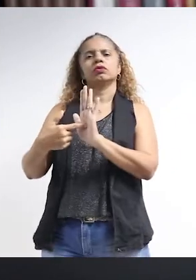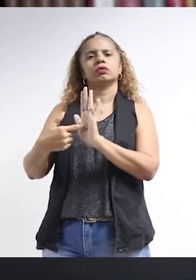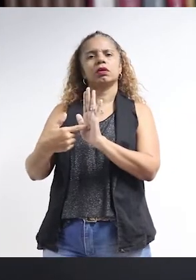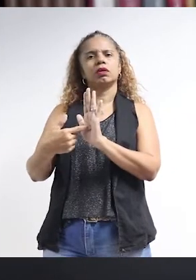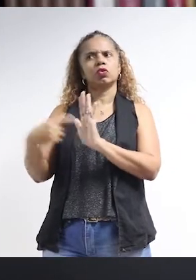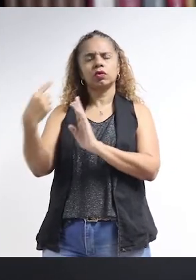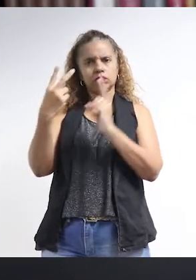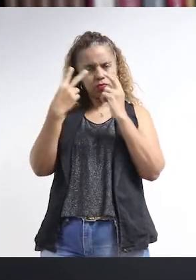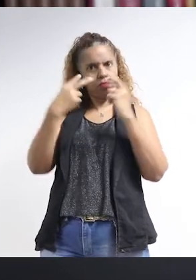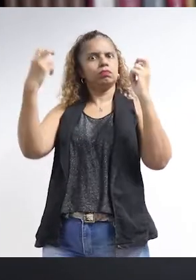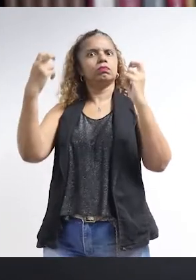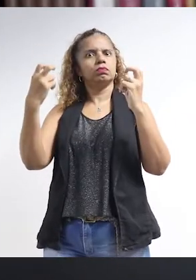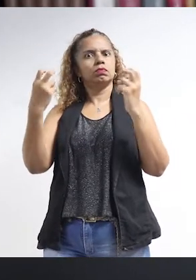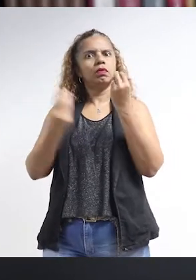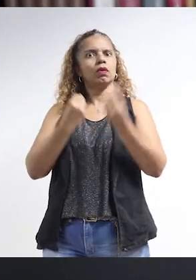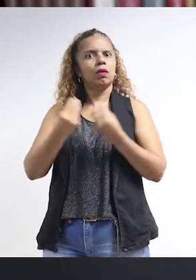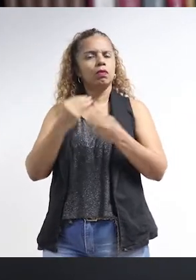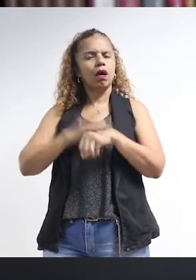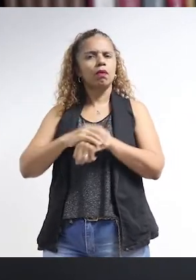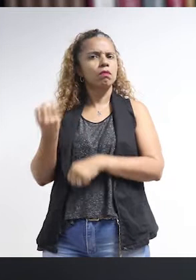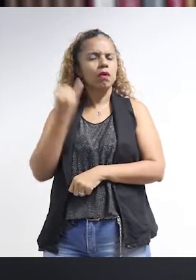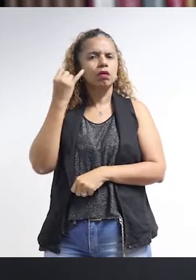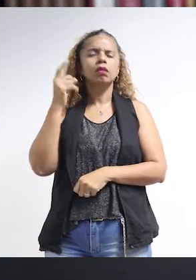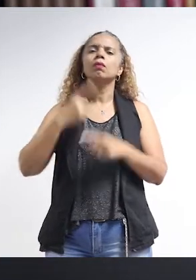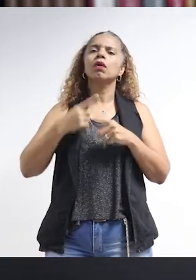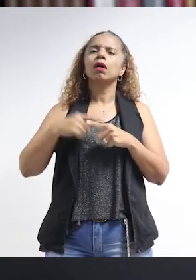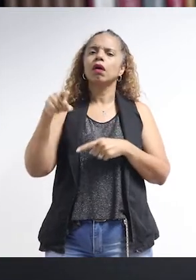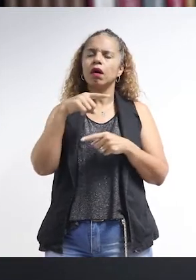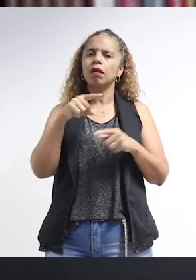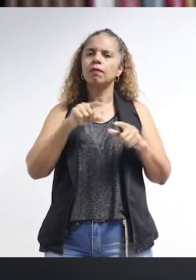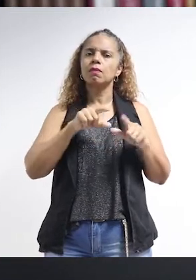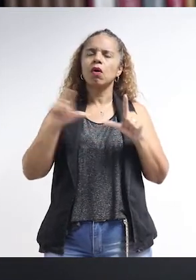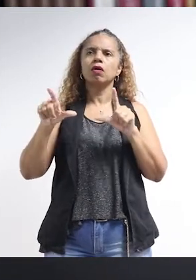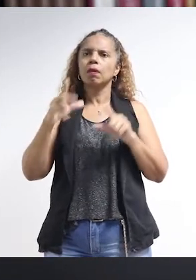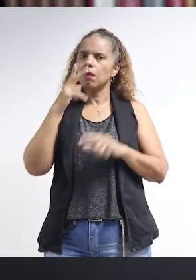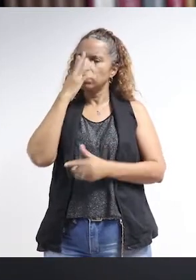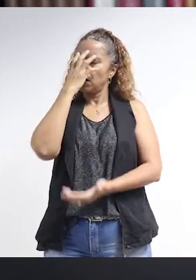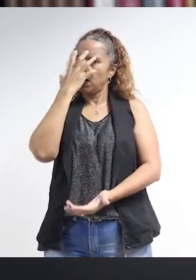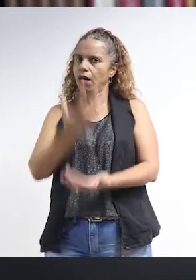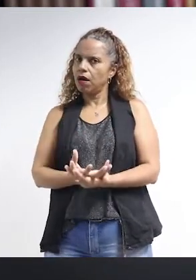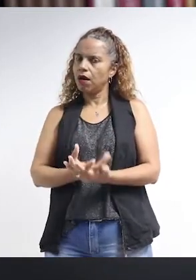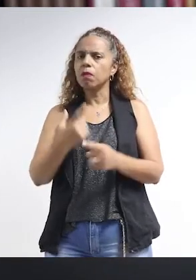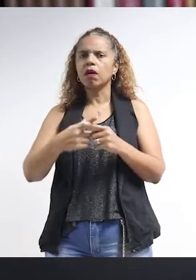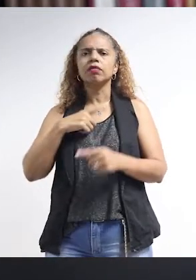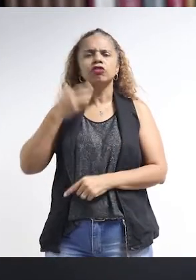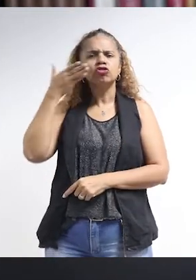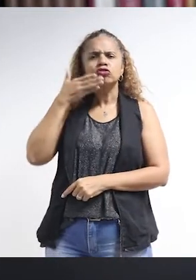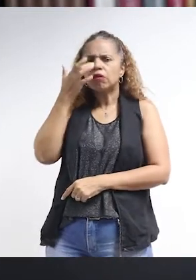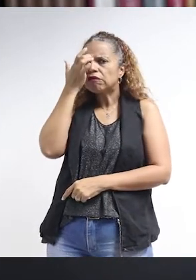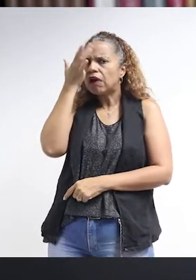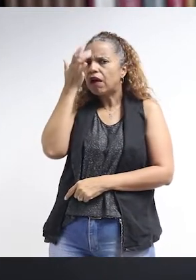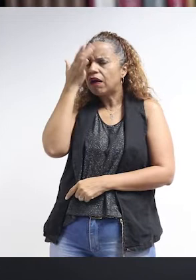aos olhos, ela é muito importante porque ela desmascara um número de discursos fáceis